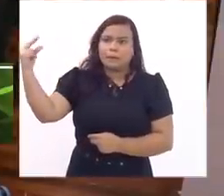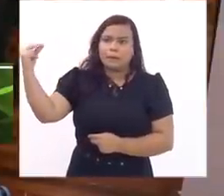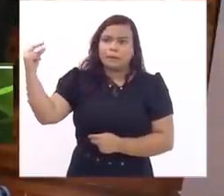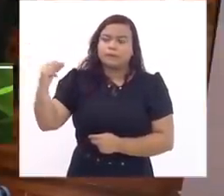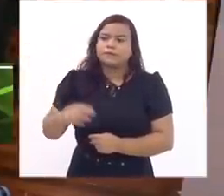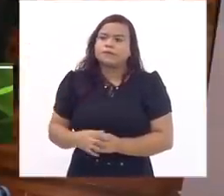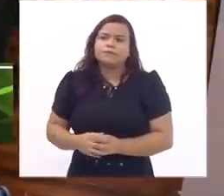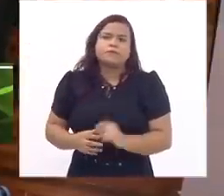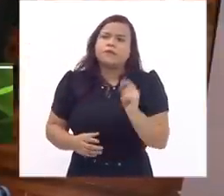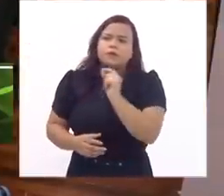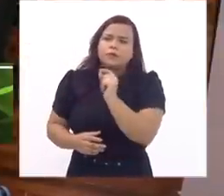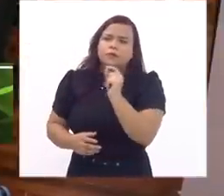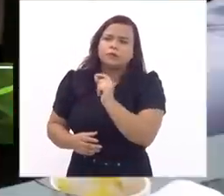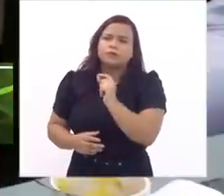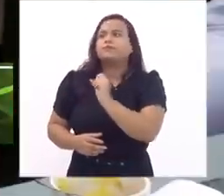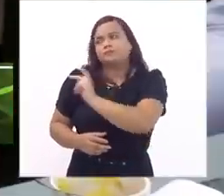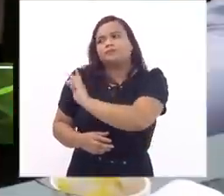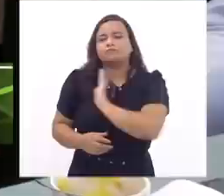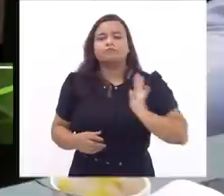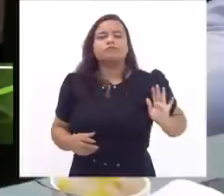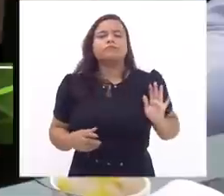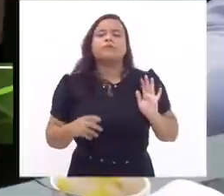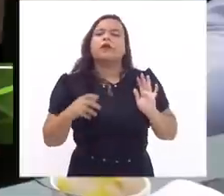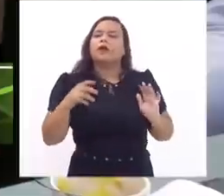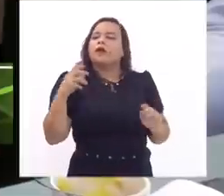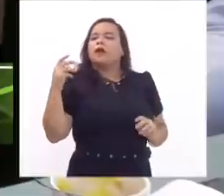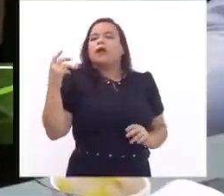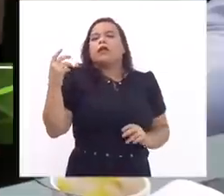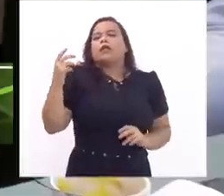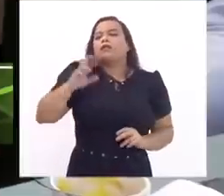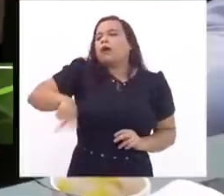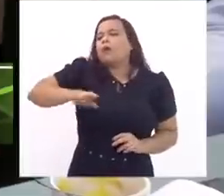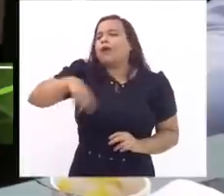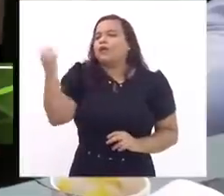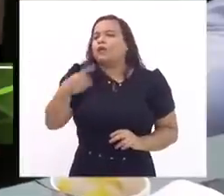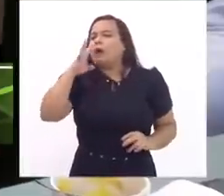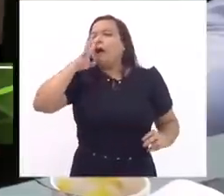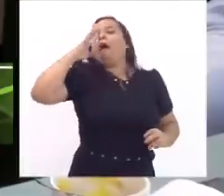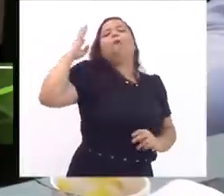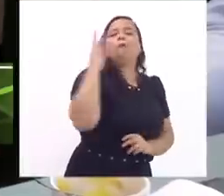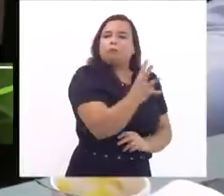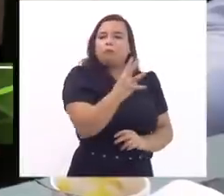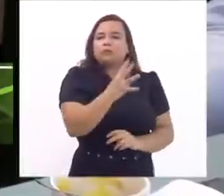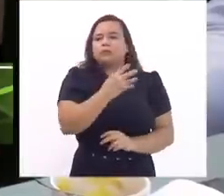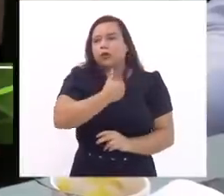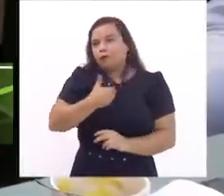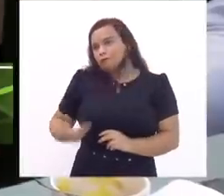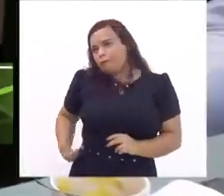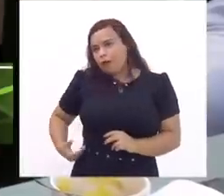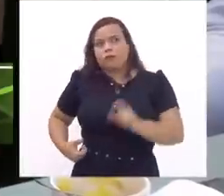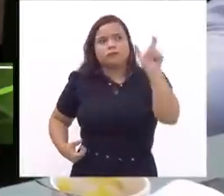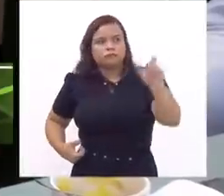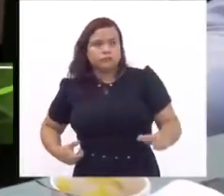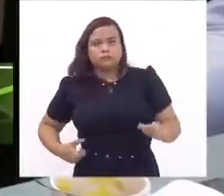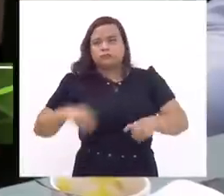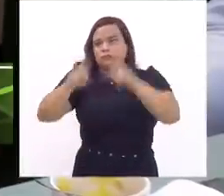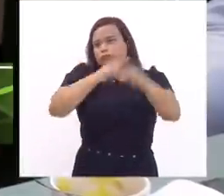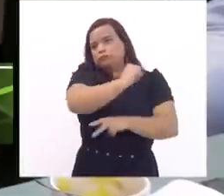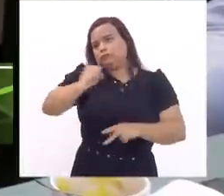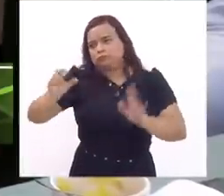Ah, tá. Não necessariamente estamos acusando este governo de genocídio. Eu acho que